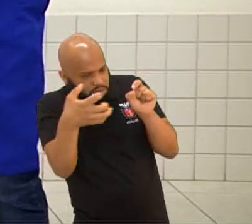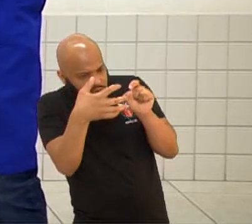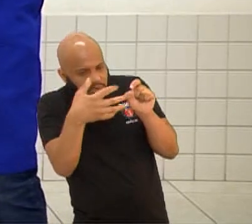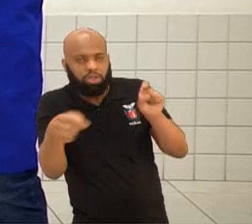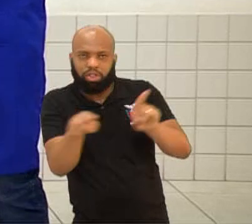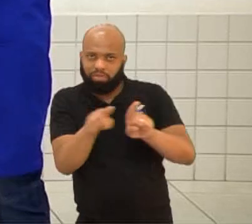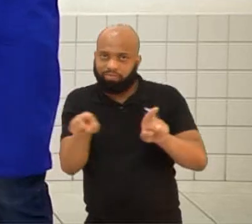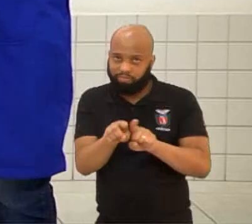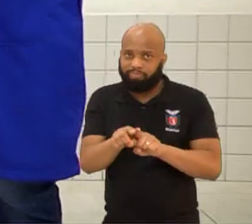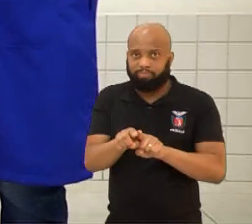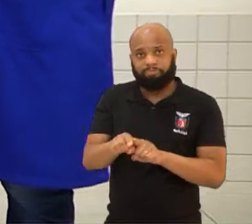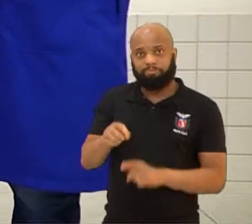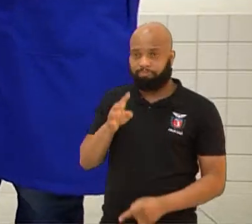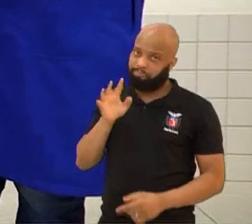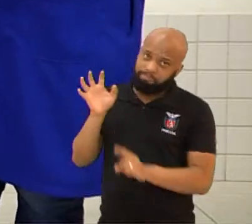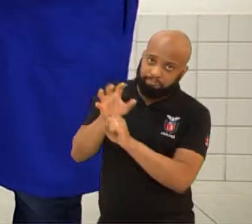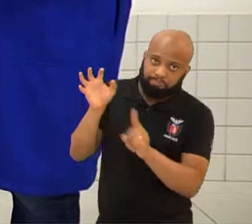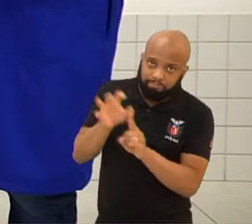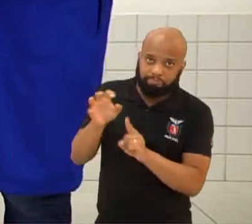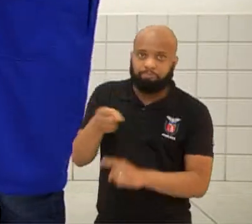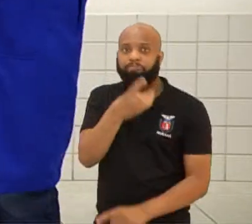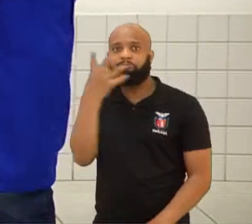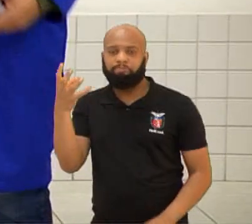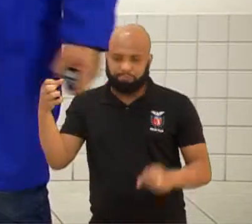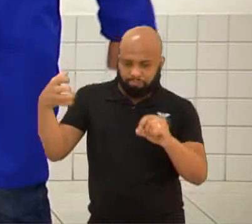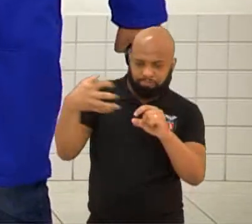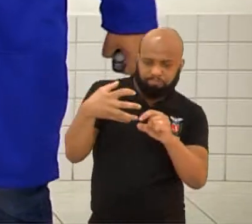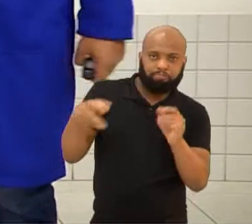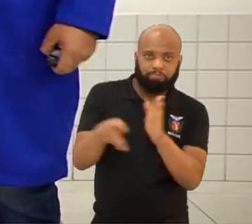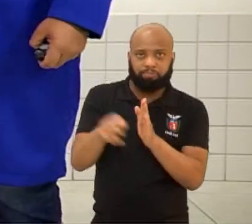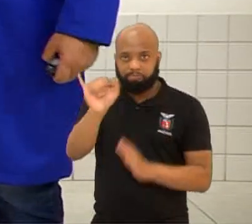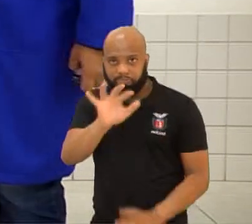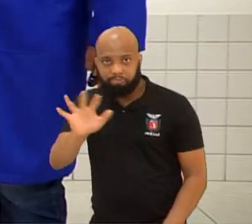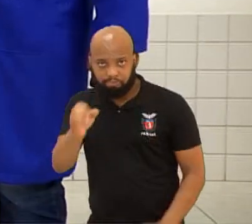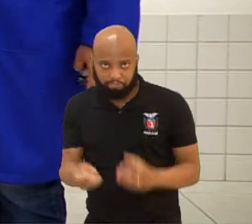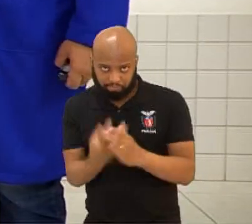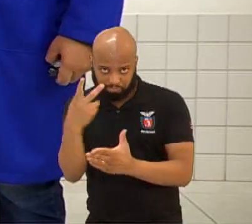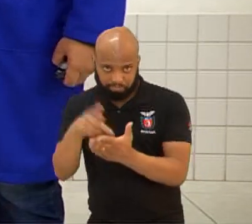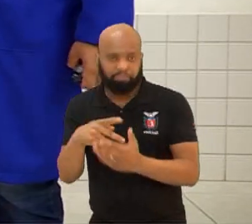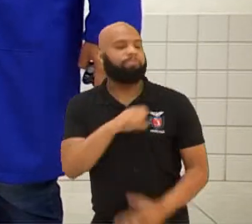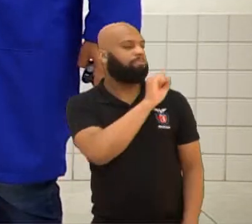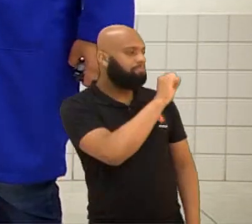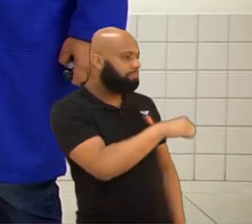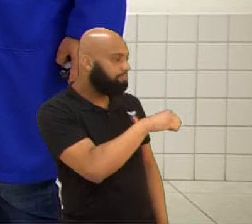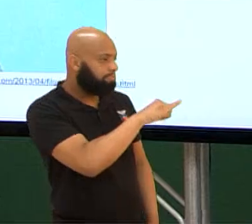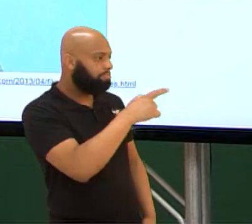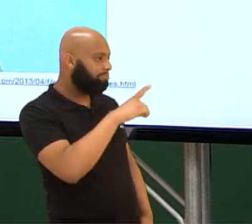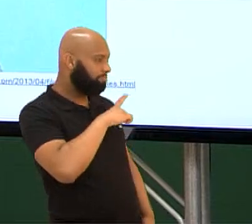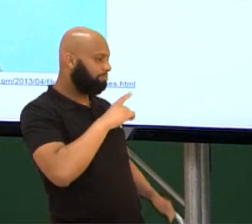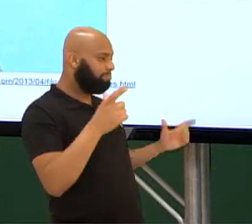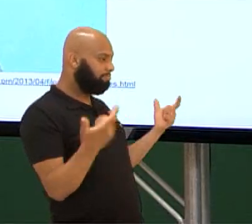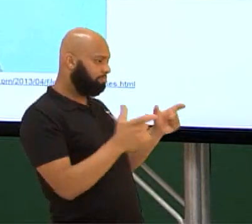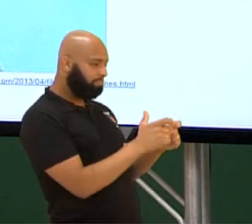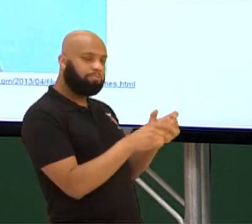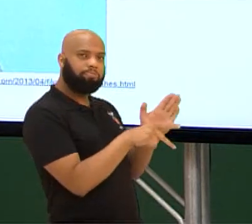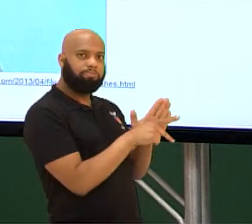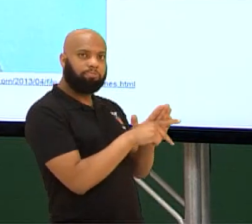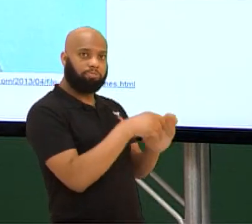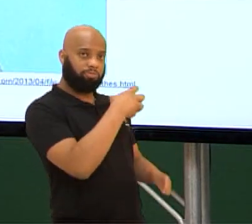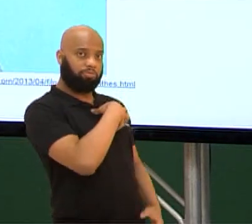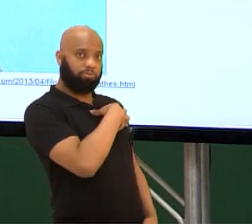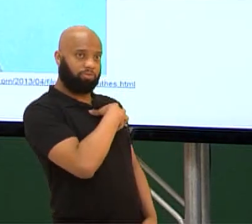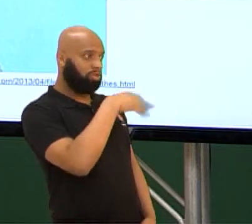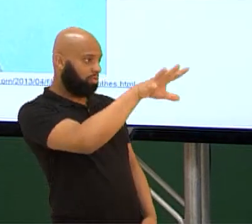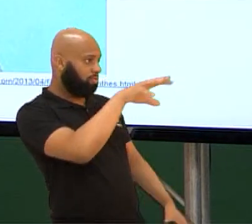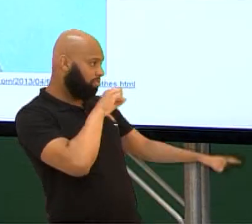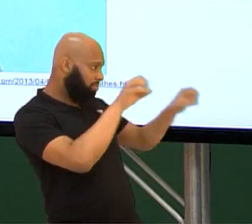também na formação da imagem, né, professor Hugo? Isso aí, então você vai ter o quê? Quando você reduz, basicamente, o conceito que você vai ter do fluxo luminoso, você aumenta a qualidade